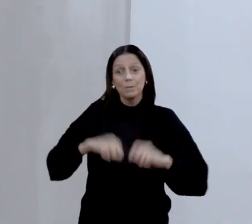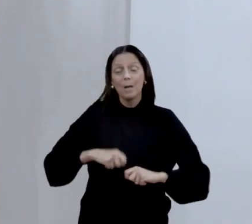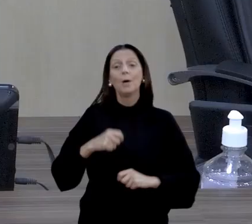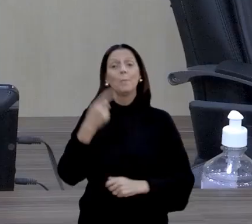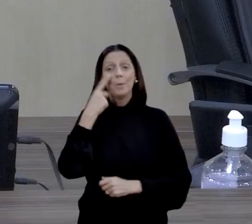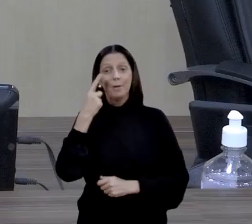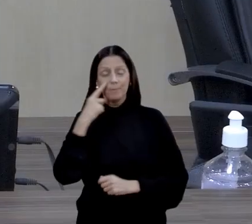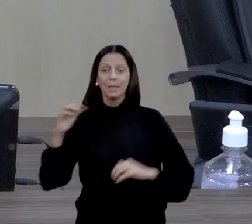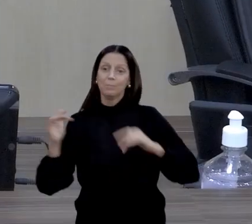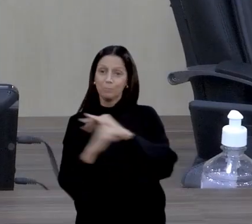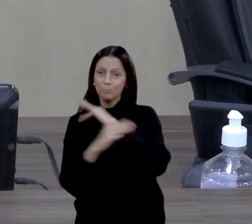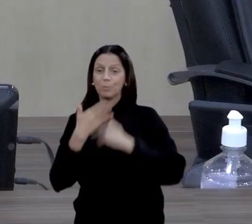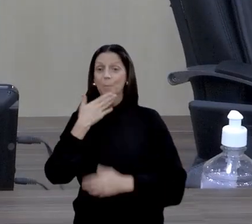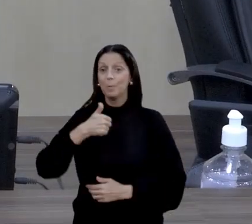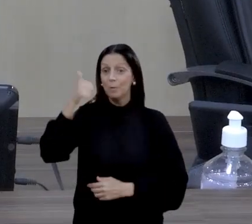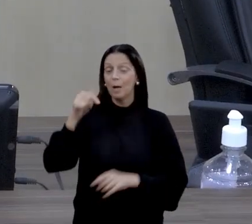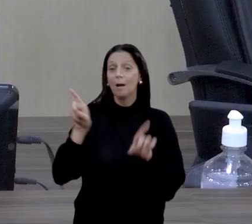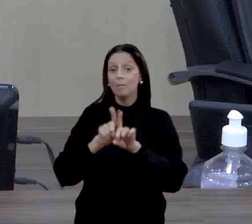a todos.